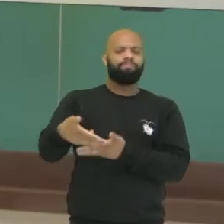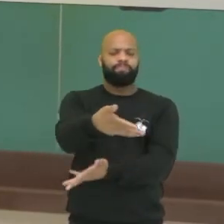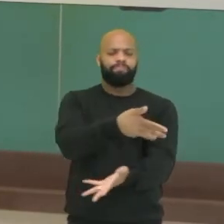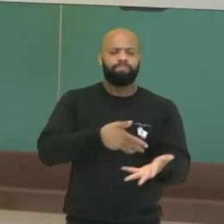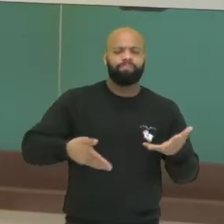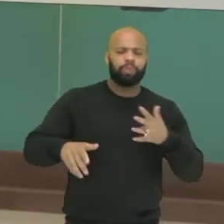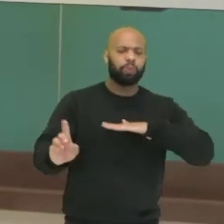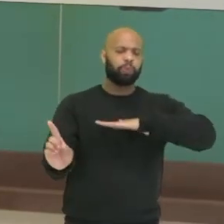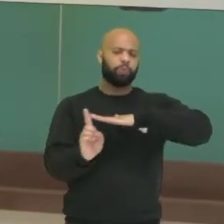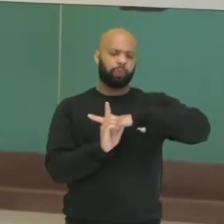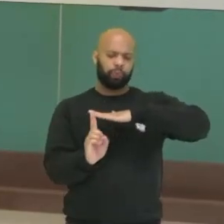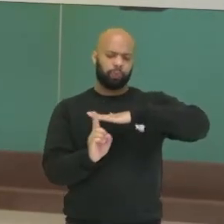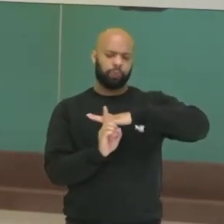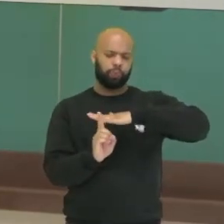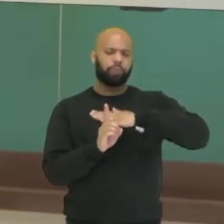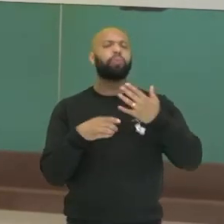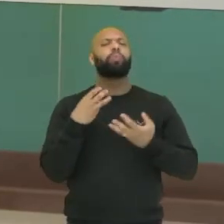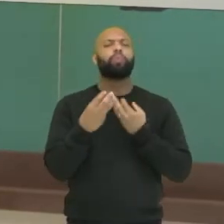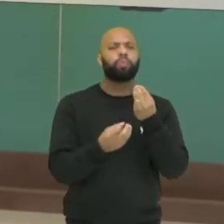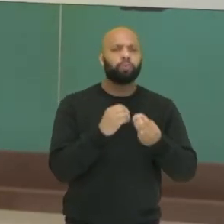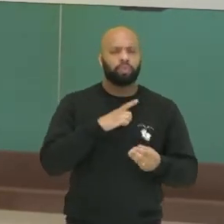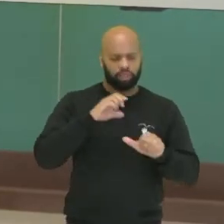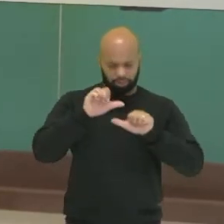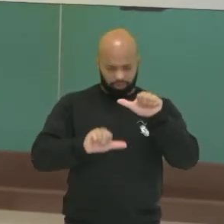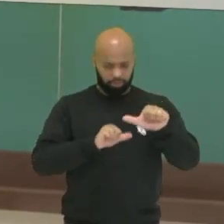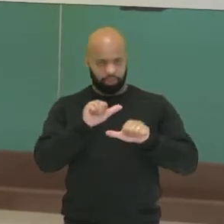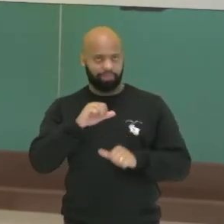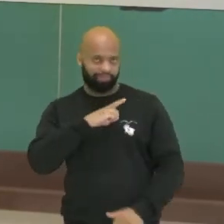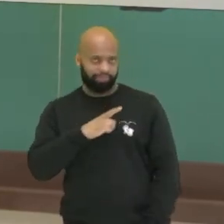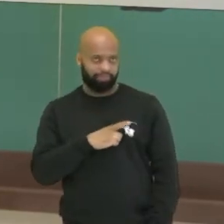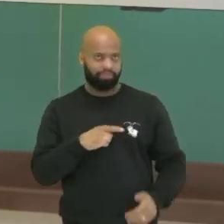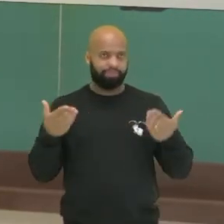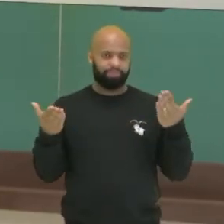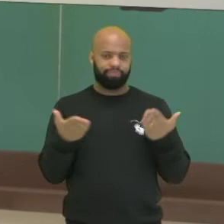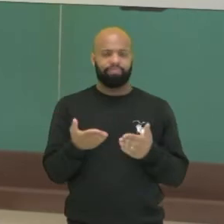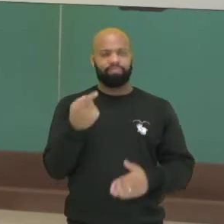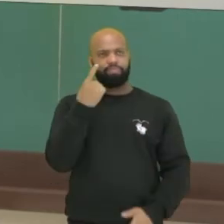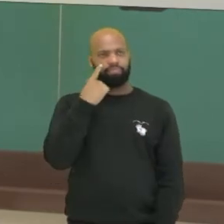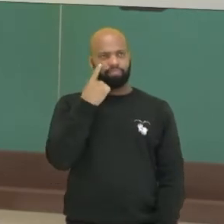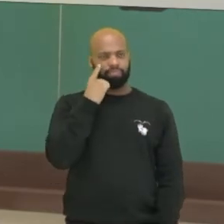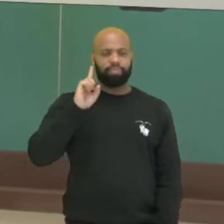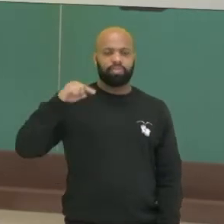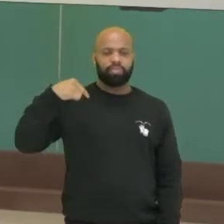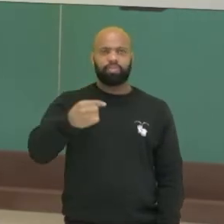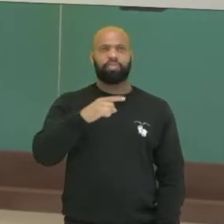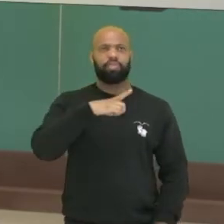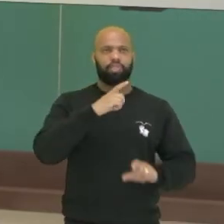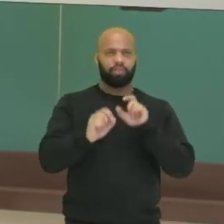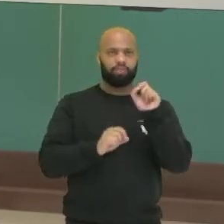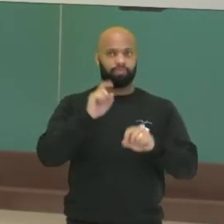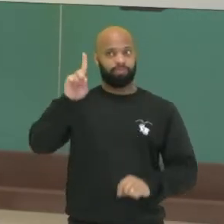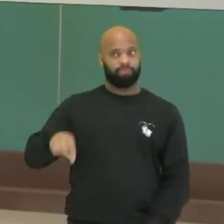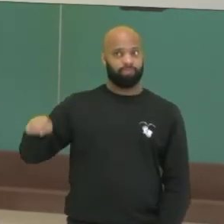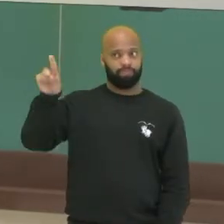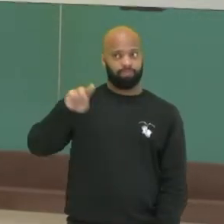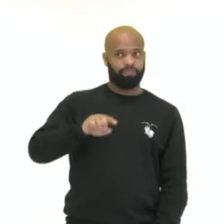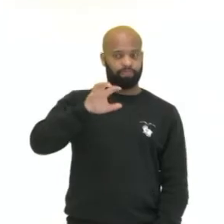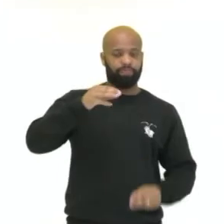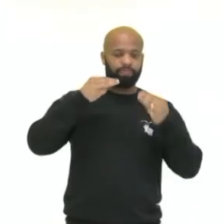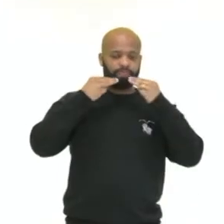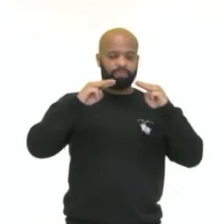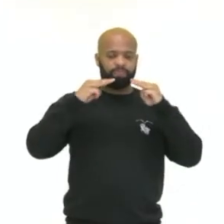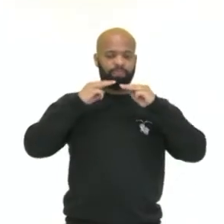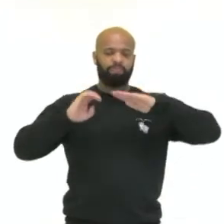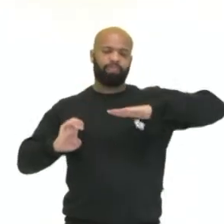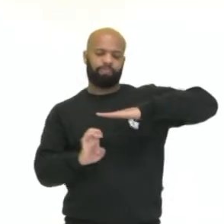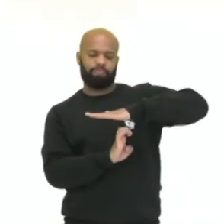essa questão do mercado? Será que teve alterações? Vamos observar lá. Após ter o comercial suspenso, a empresa teria adotado a